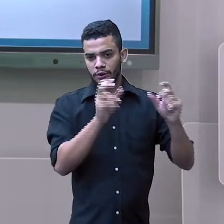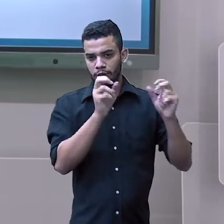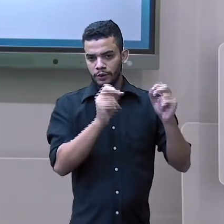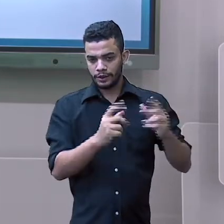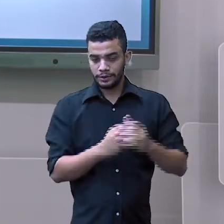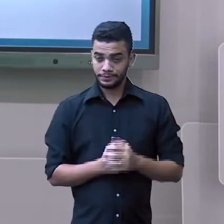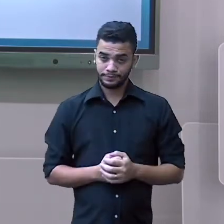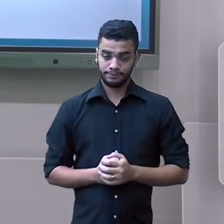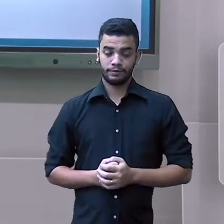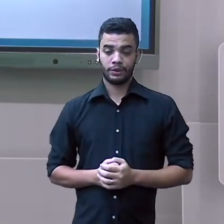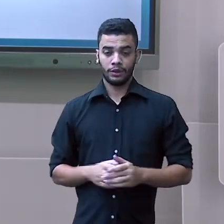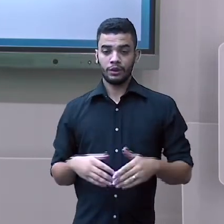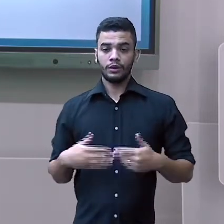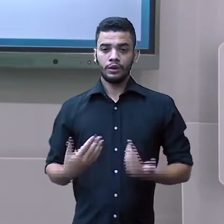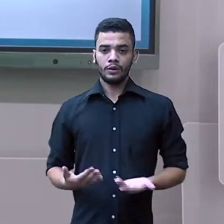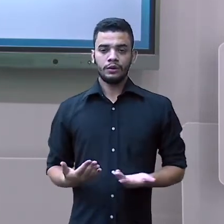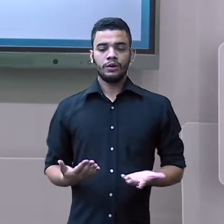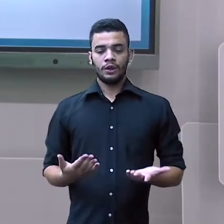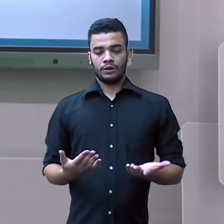Trabalho no Brasil.